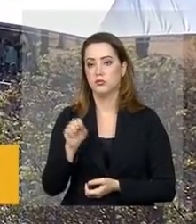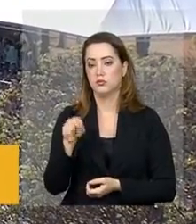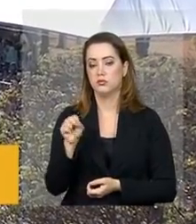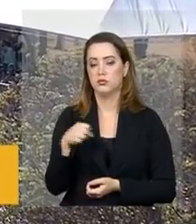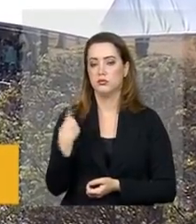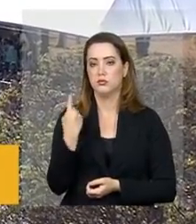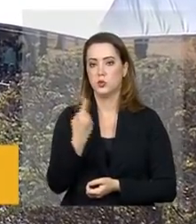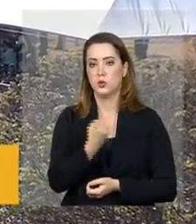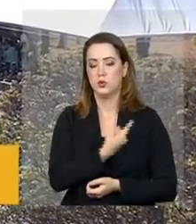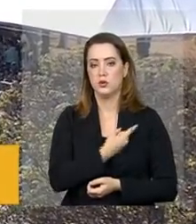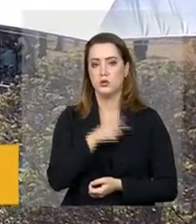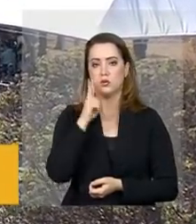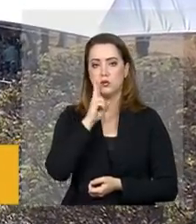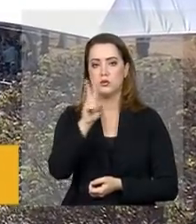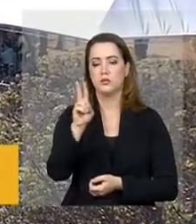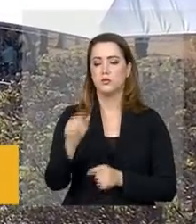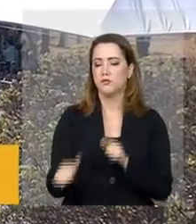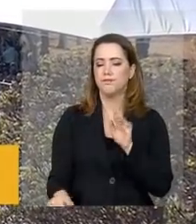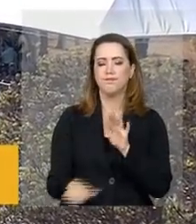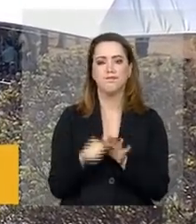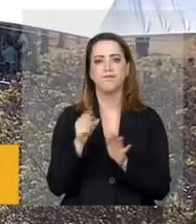Nós vemos em primeiro plano